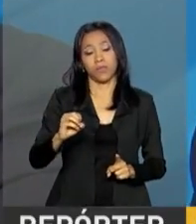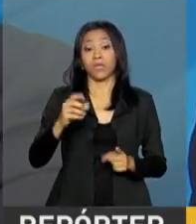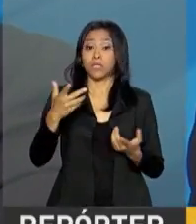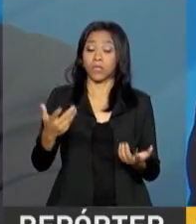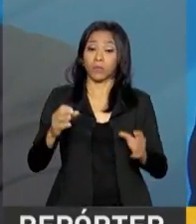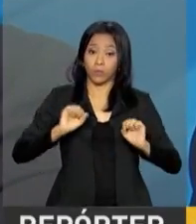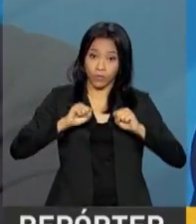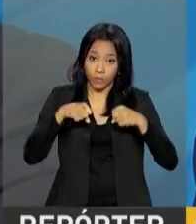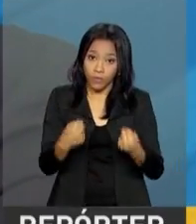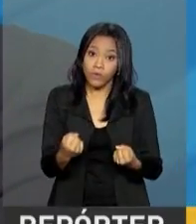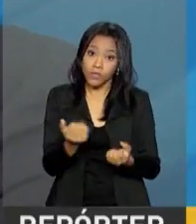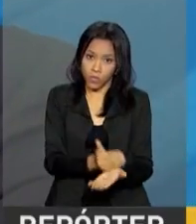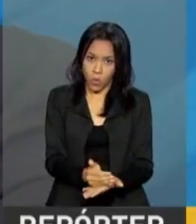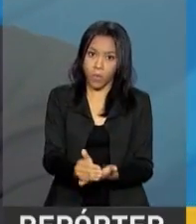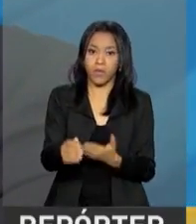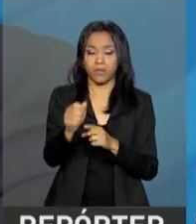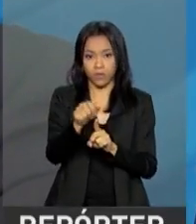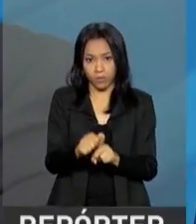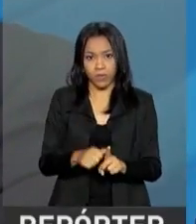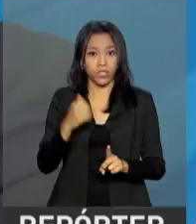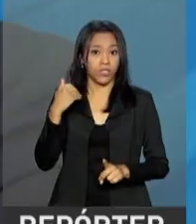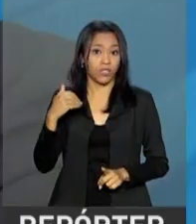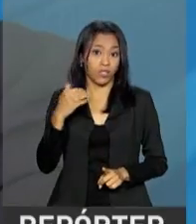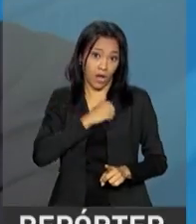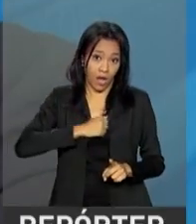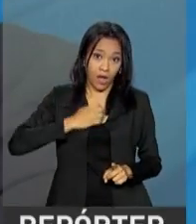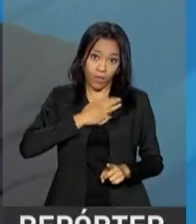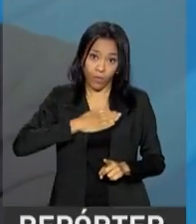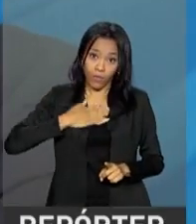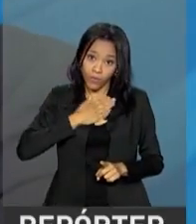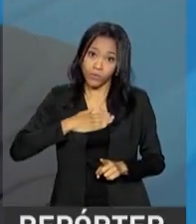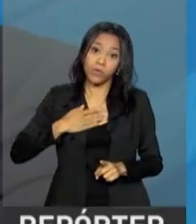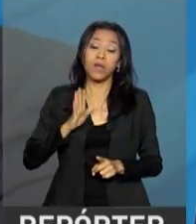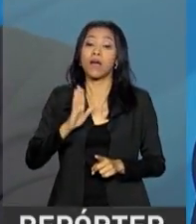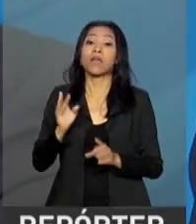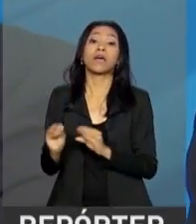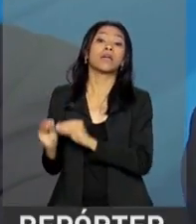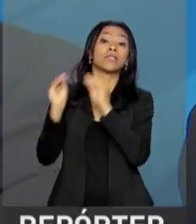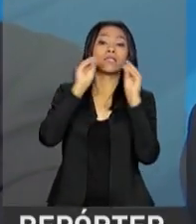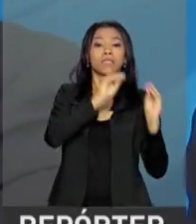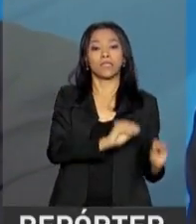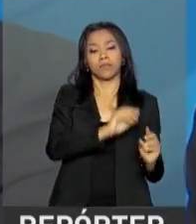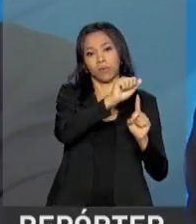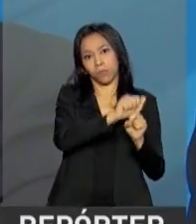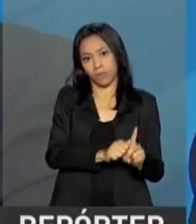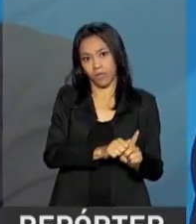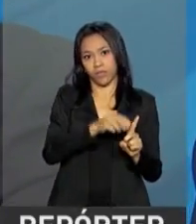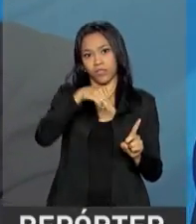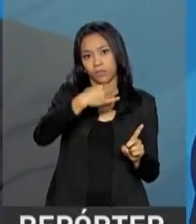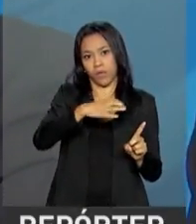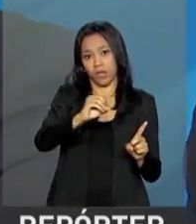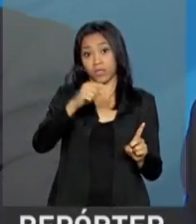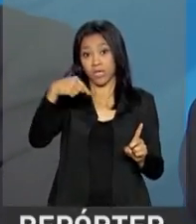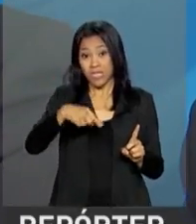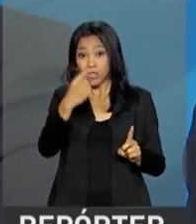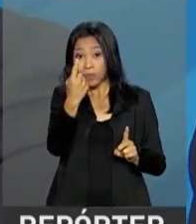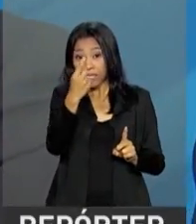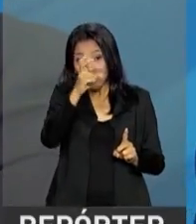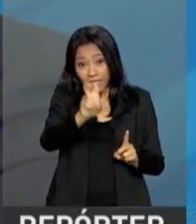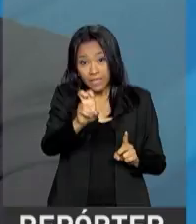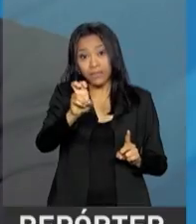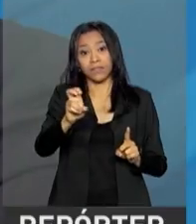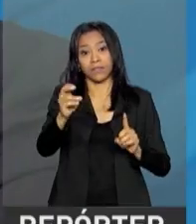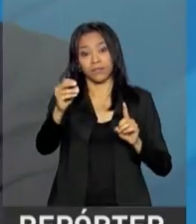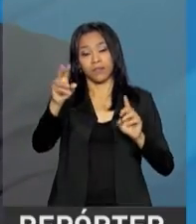a partir de agosto no período eleitoral ele vai ser feito a partir de março porque além desses 15 pontos aqui que são pontos emblemáticos